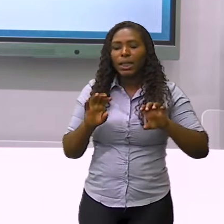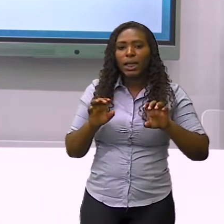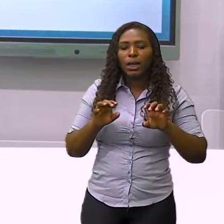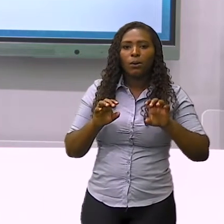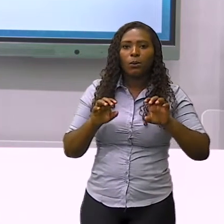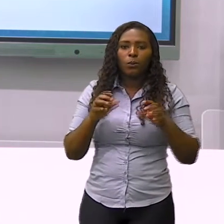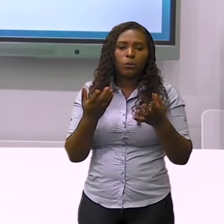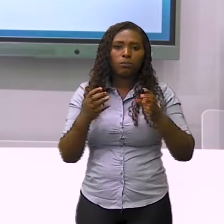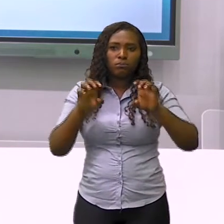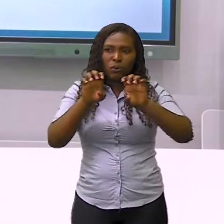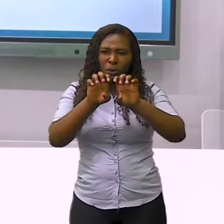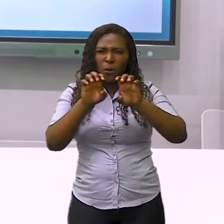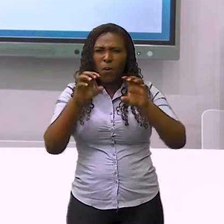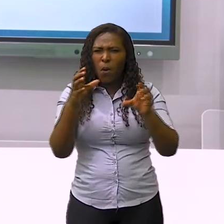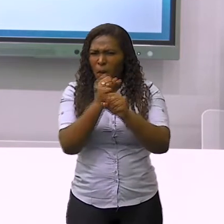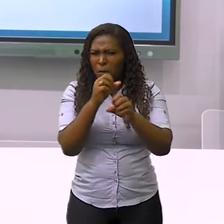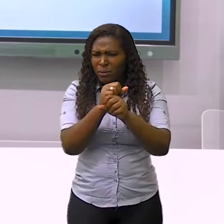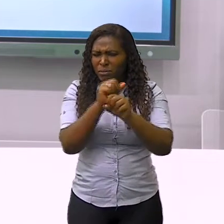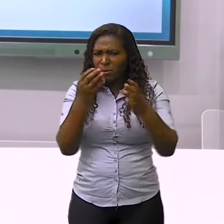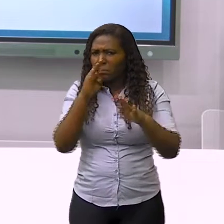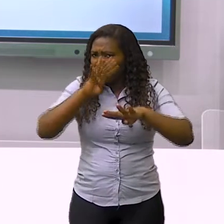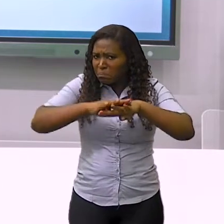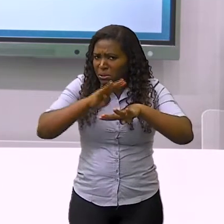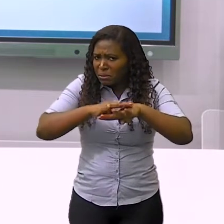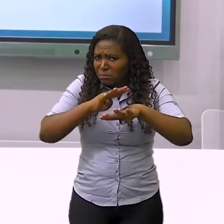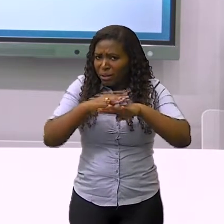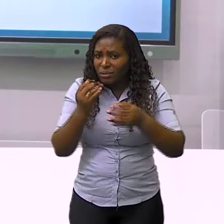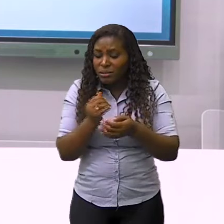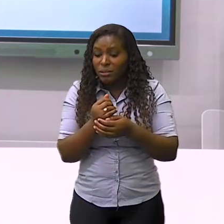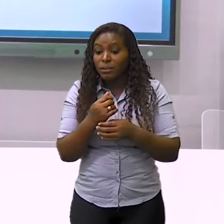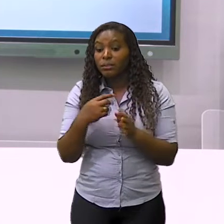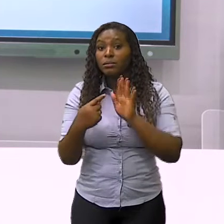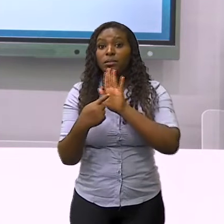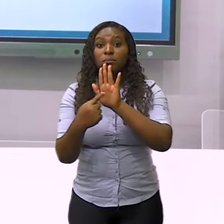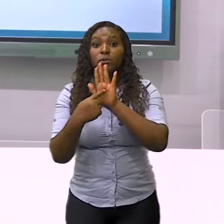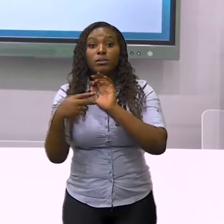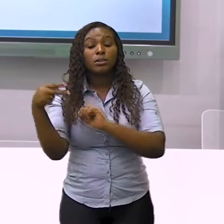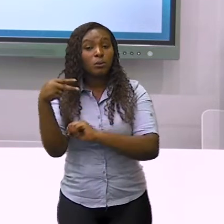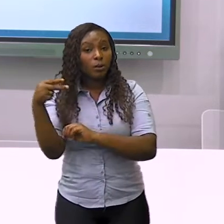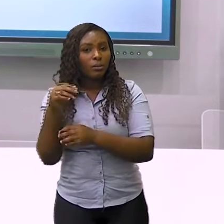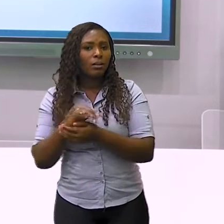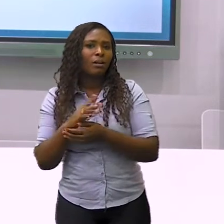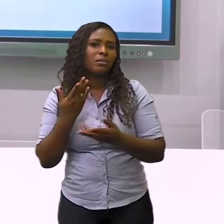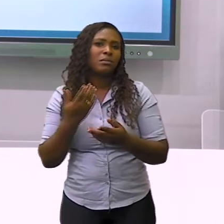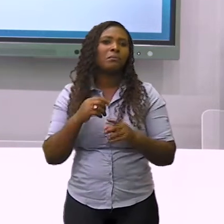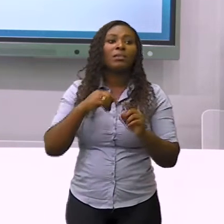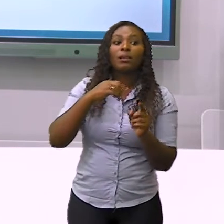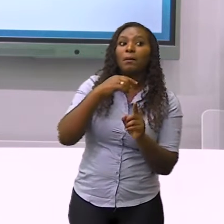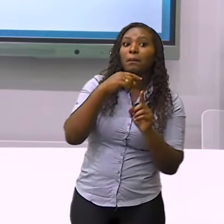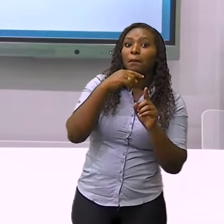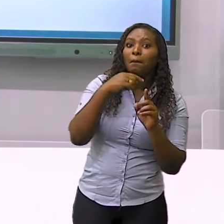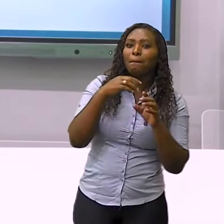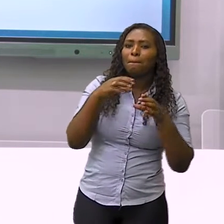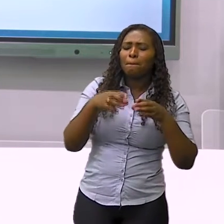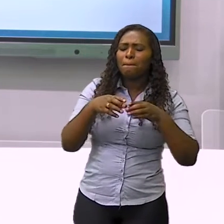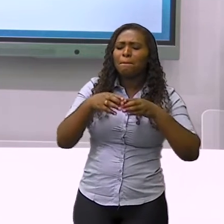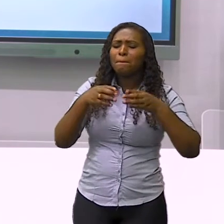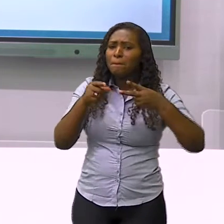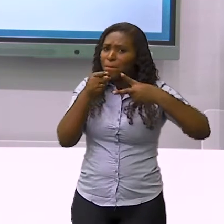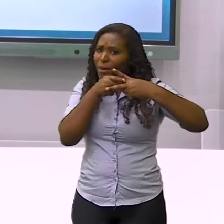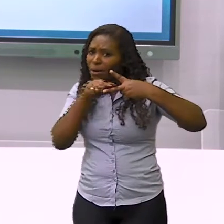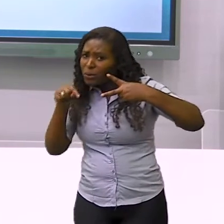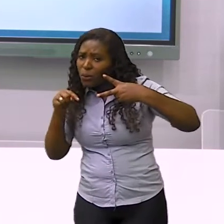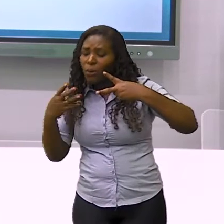menos 4AC menor do que 0. Então, substituindo o B8,